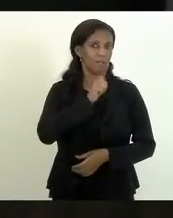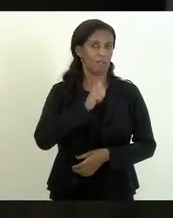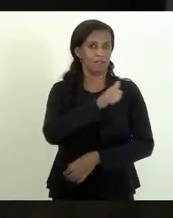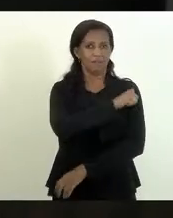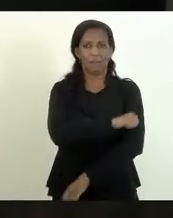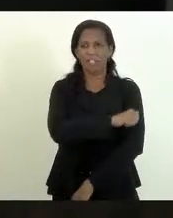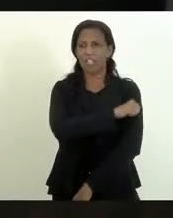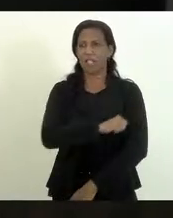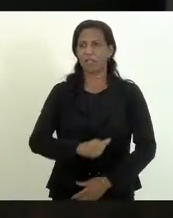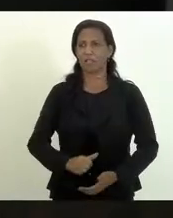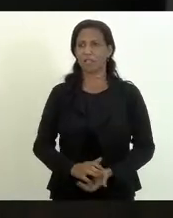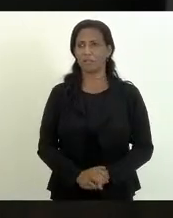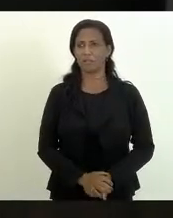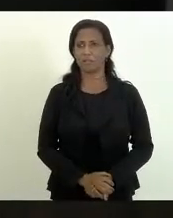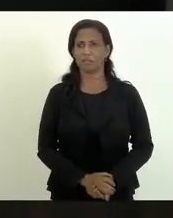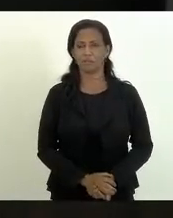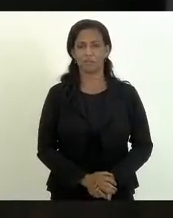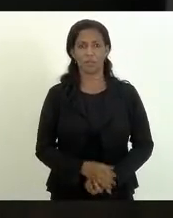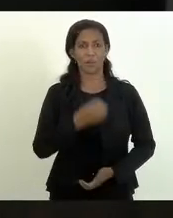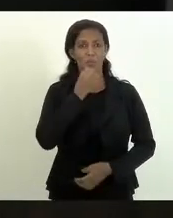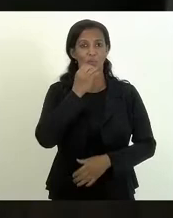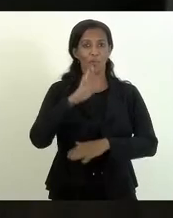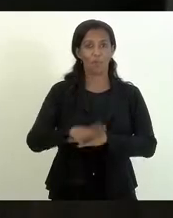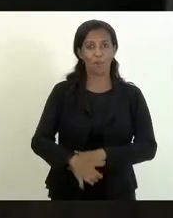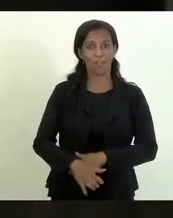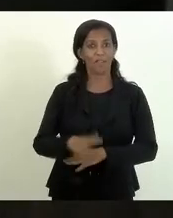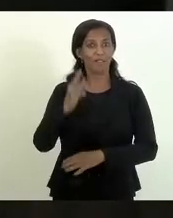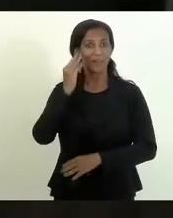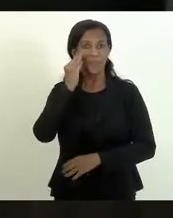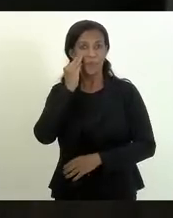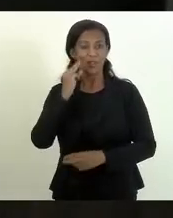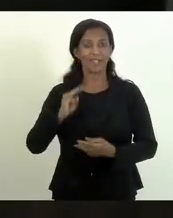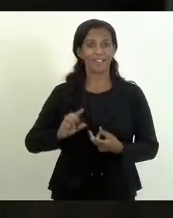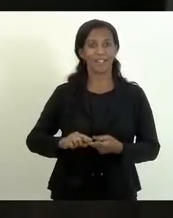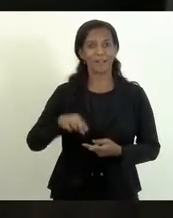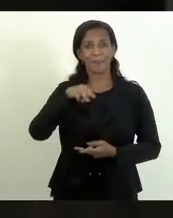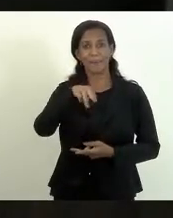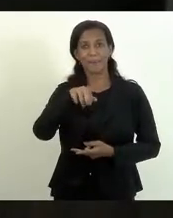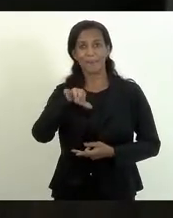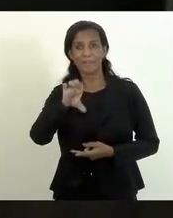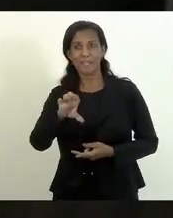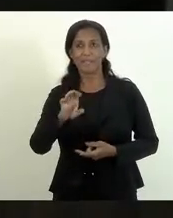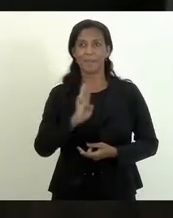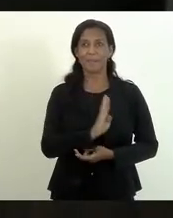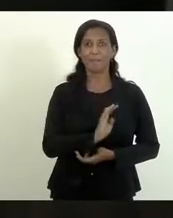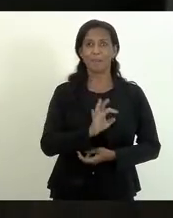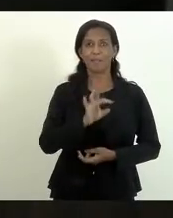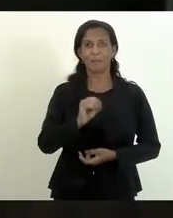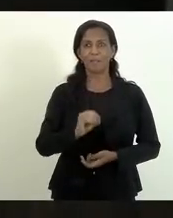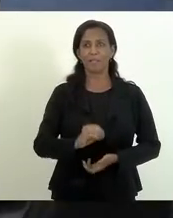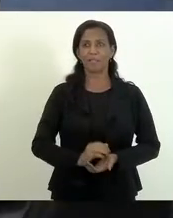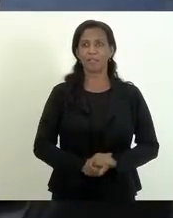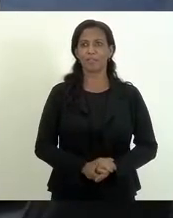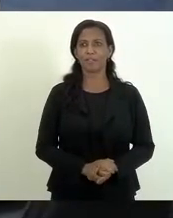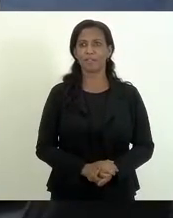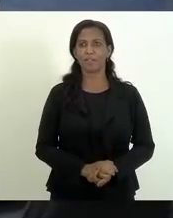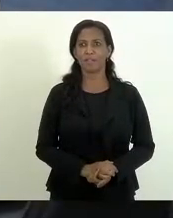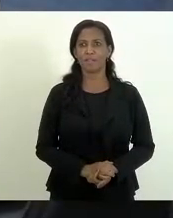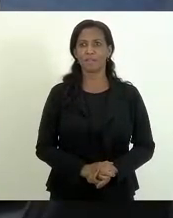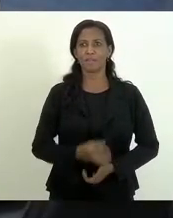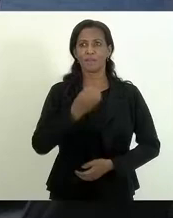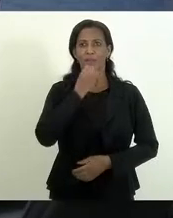enfermeira Rejane. Boa tarde, Mônica. Boa tarde, Mink. Sub, Bebetão. Muito boa